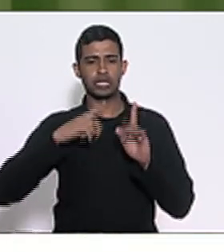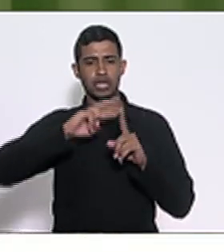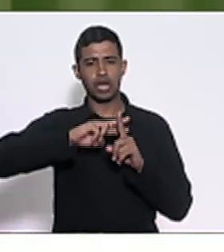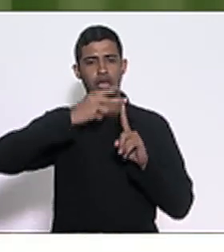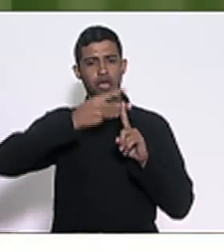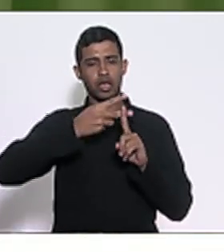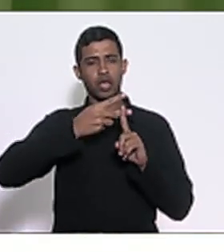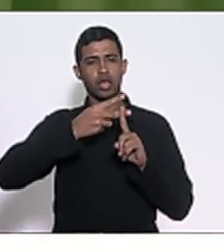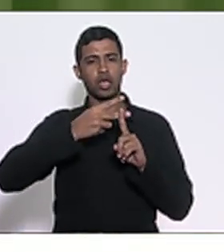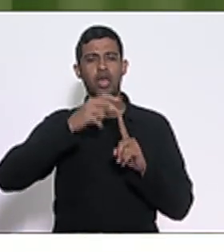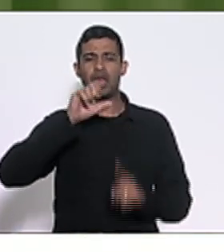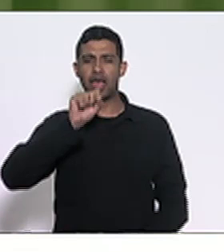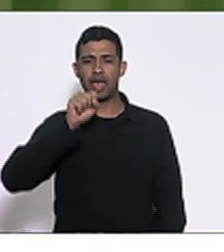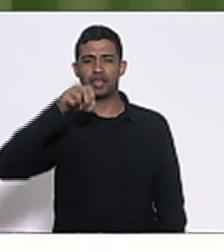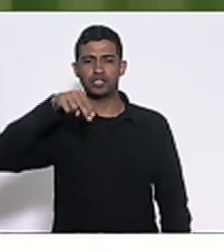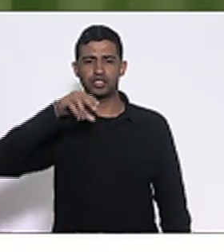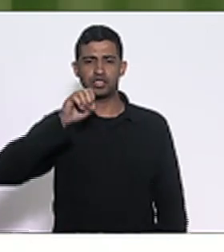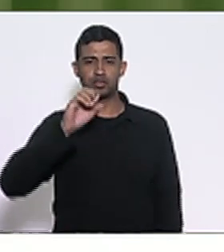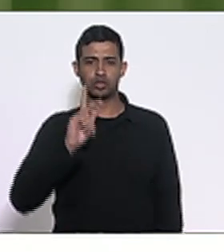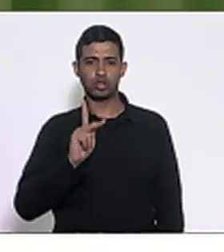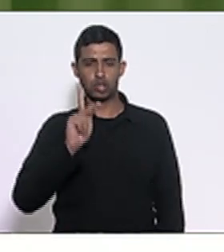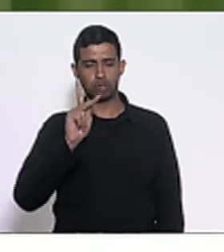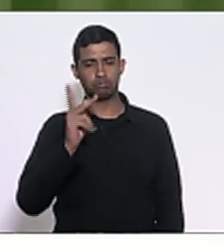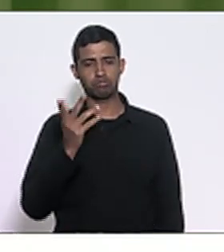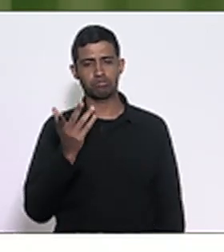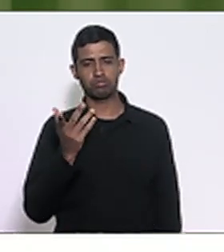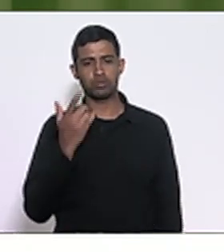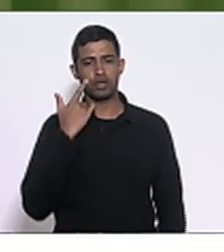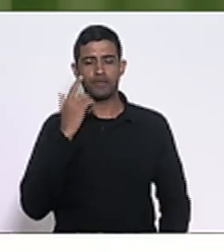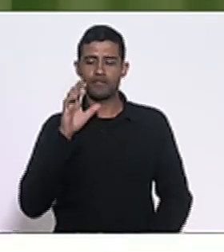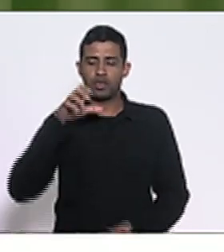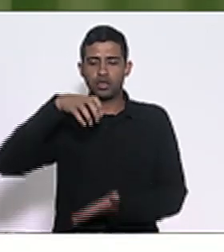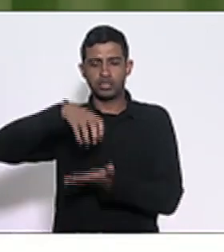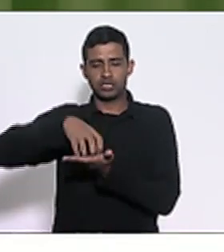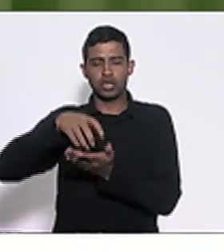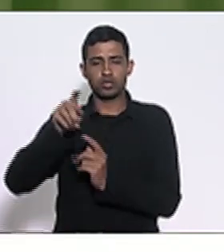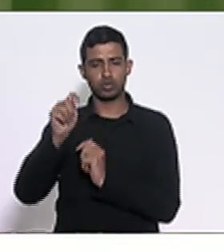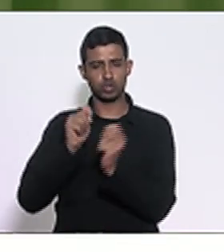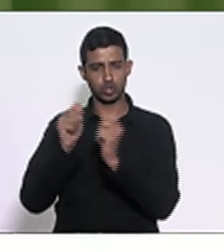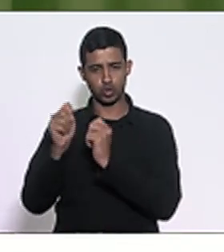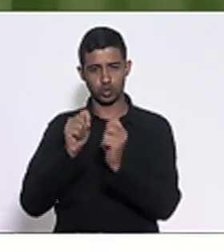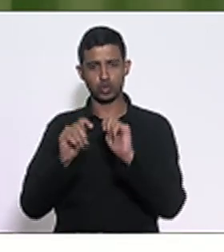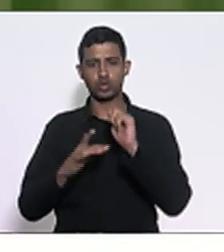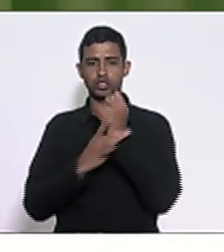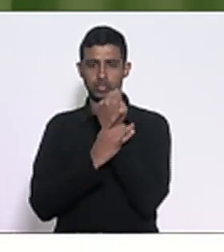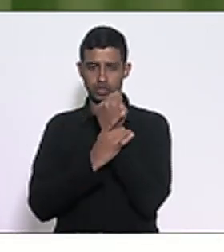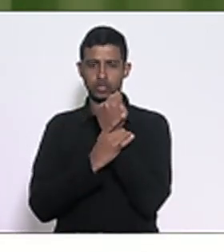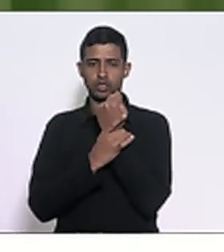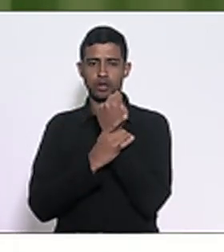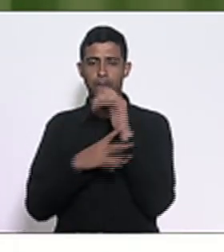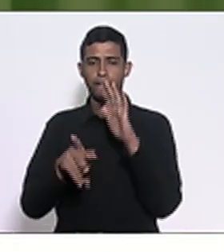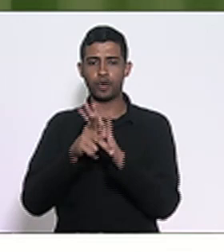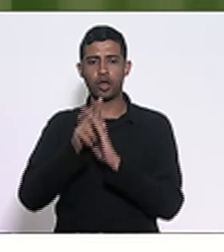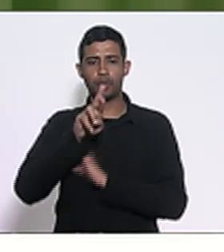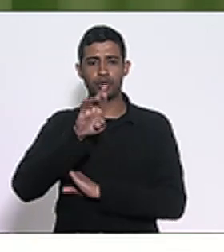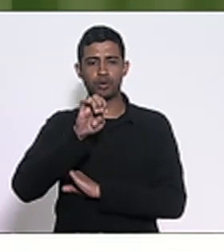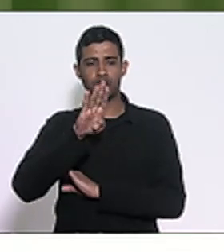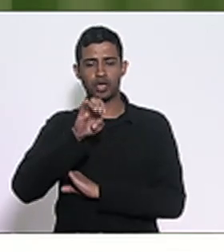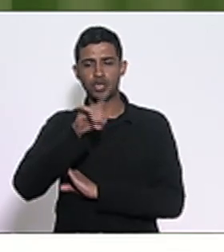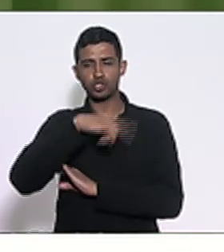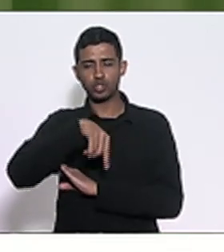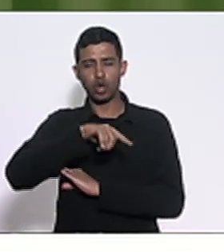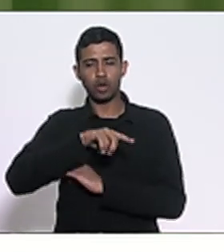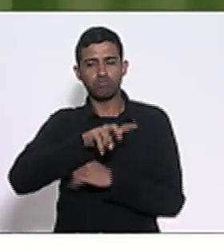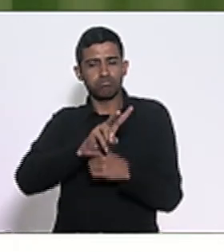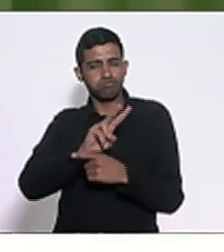um SNOC, o senhor conhece bem, assim, um centro de controle de segurança e da rede para que possamos monitorar